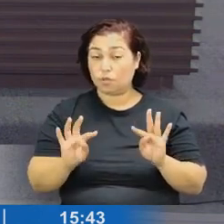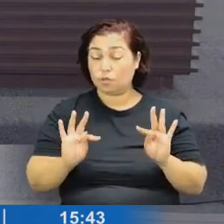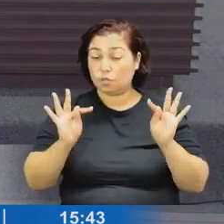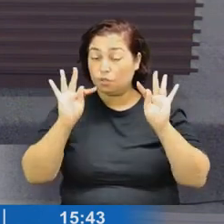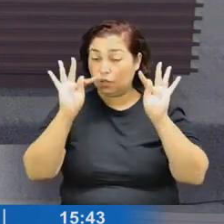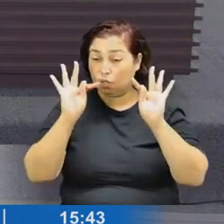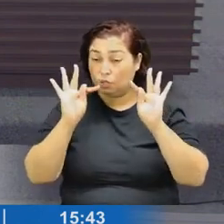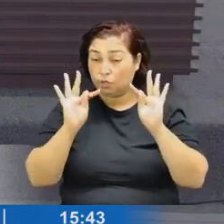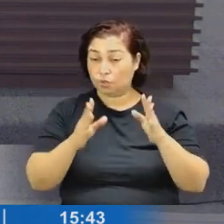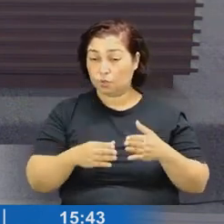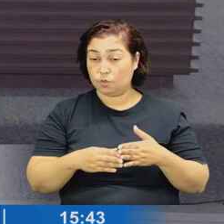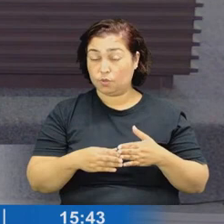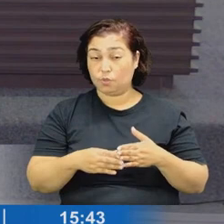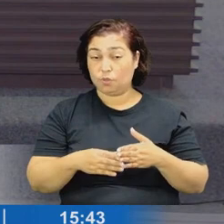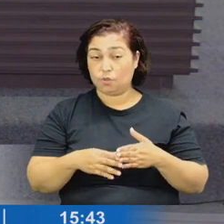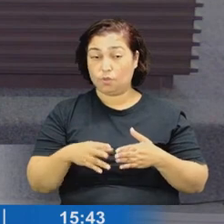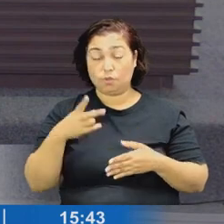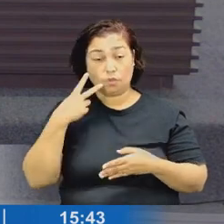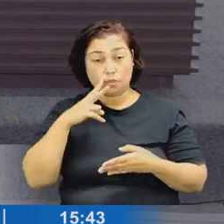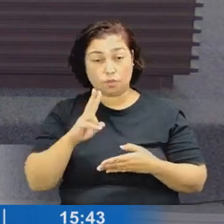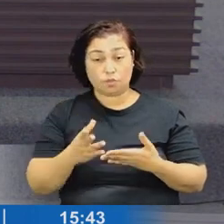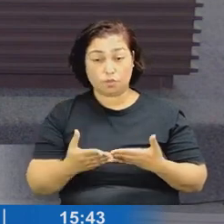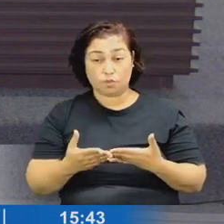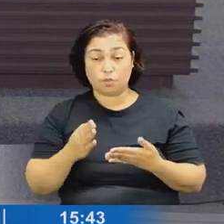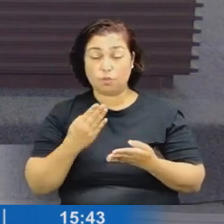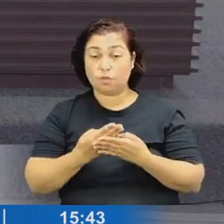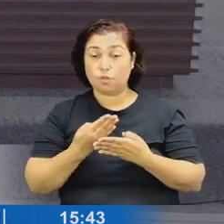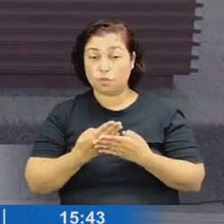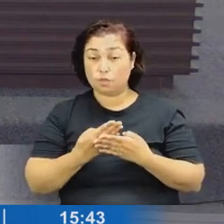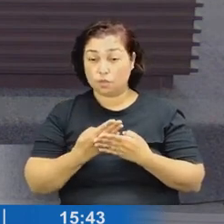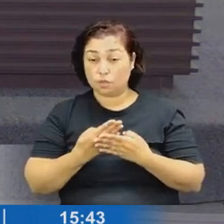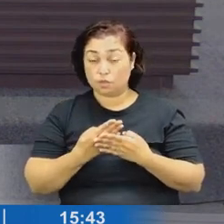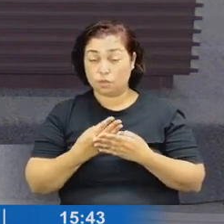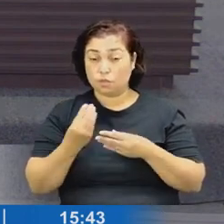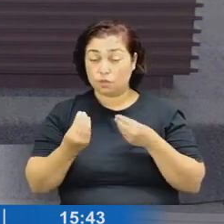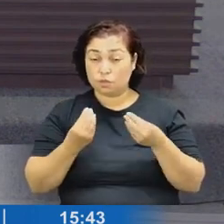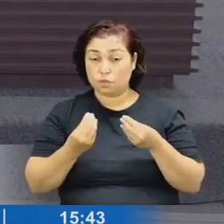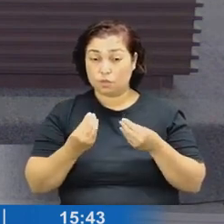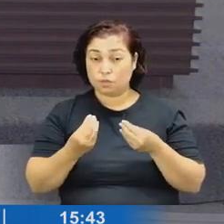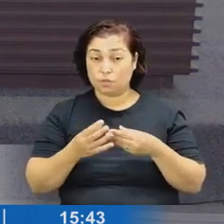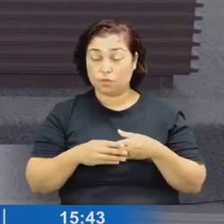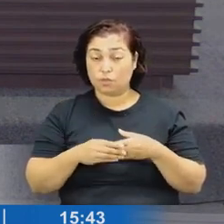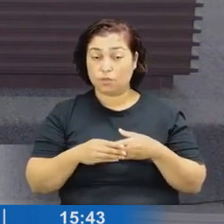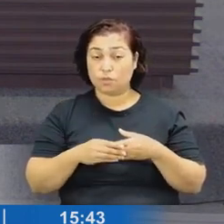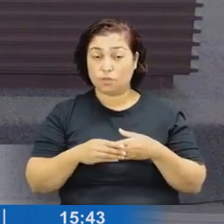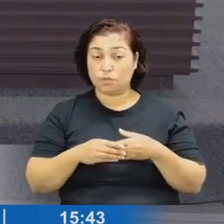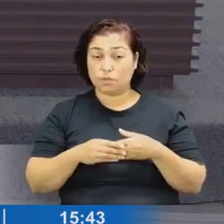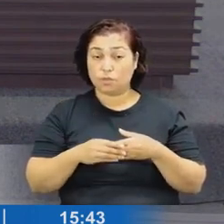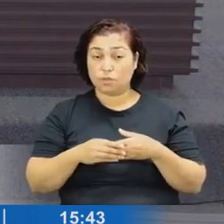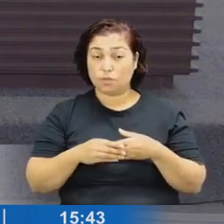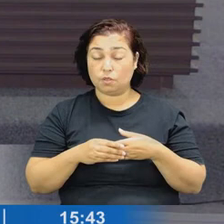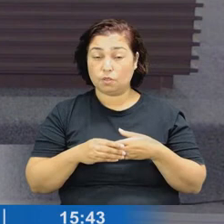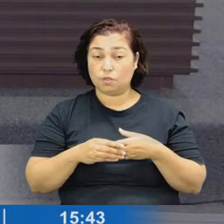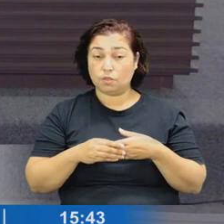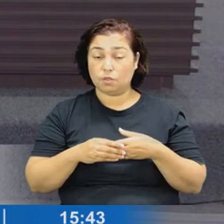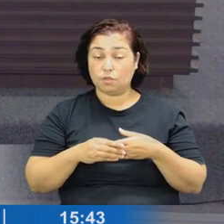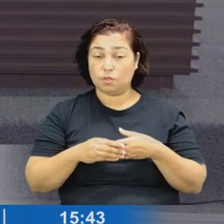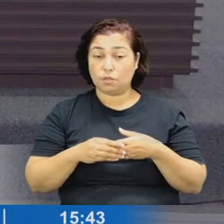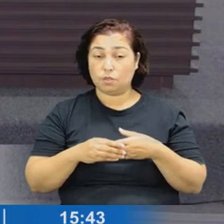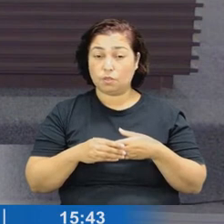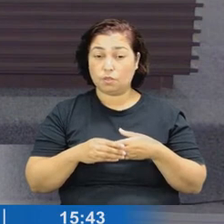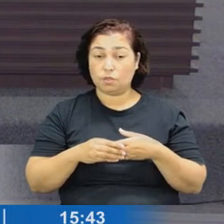empírico que eu não vejo ele Parando para estudar Isso ele é muito tempo tem né o Lula é o que melhor tem esse roteiro técnico